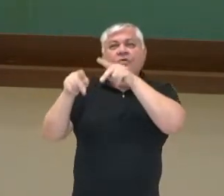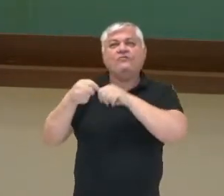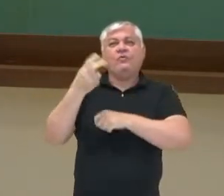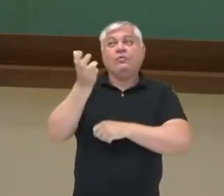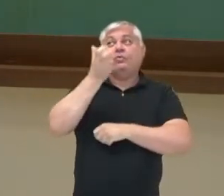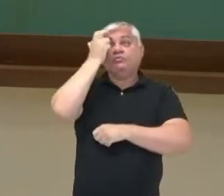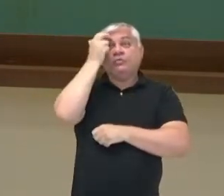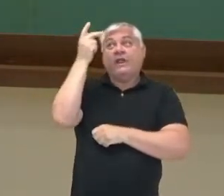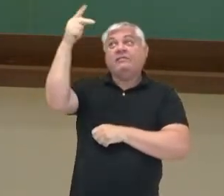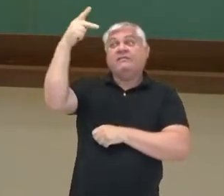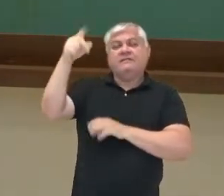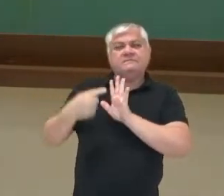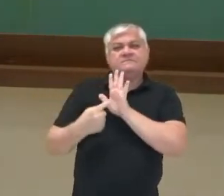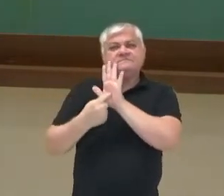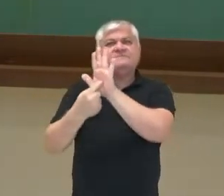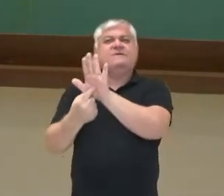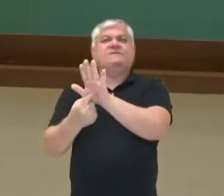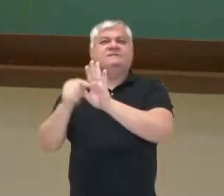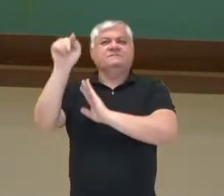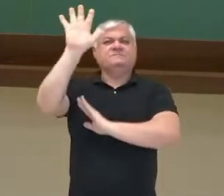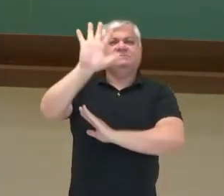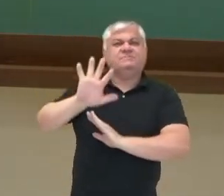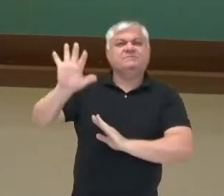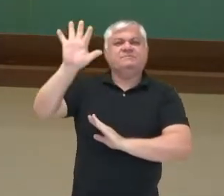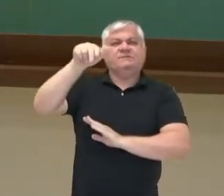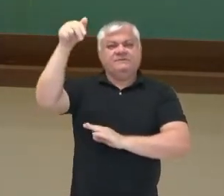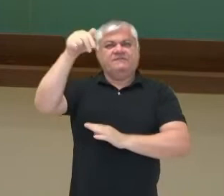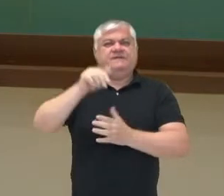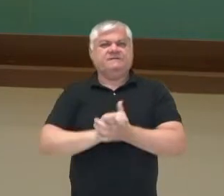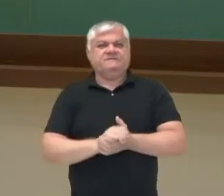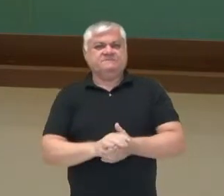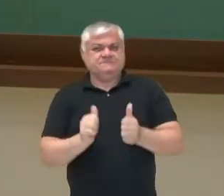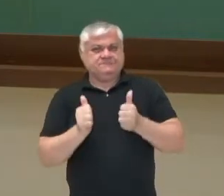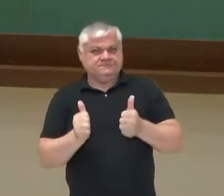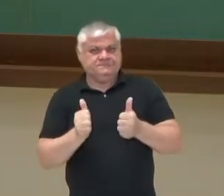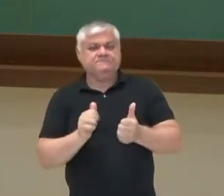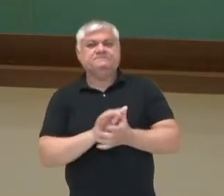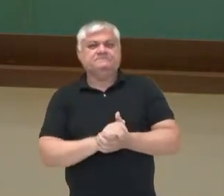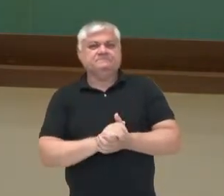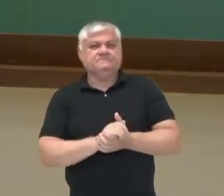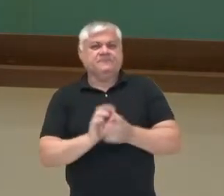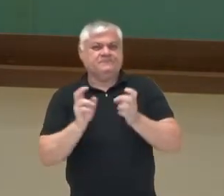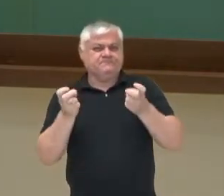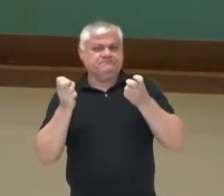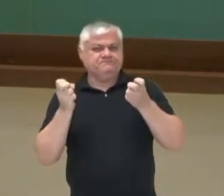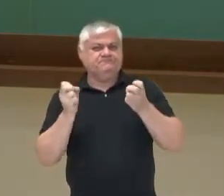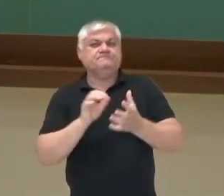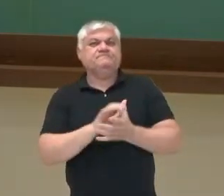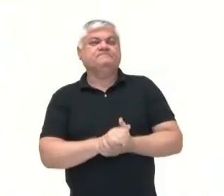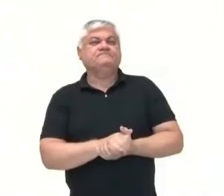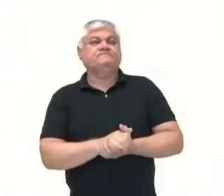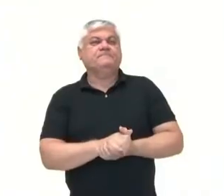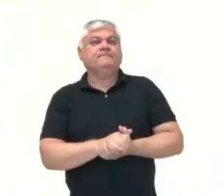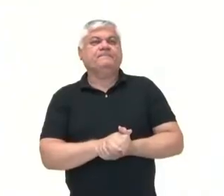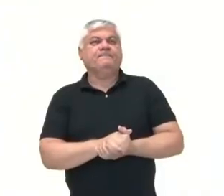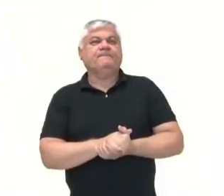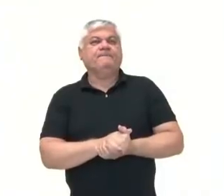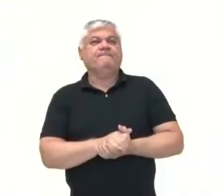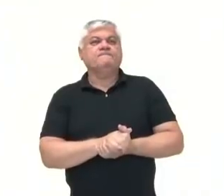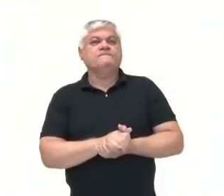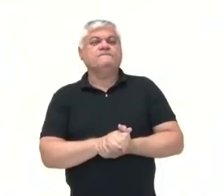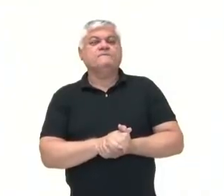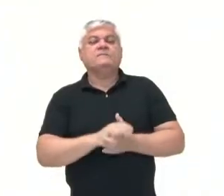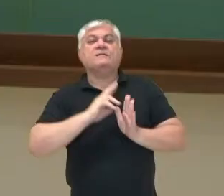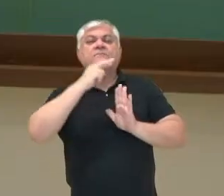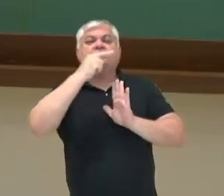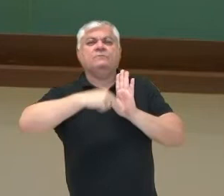né? Principalmente ali da região Nordeste, tá bom? Observado? Vamos lá então. Agora